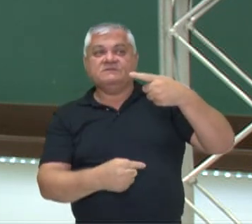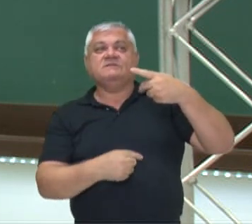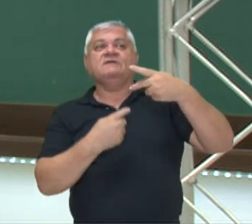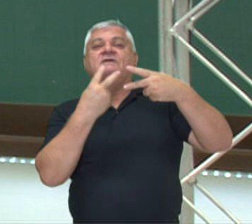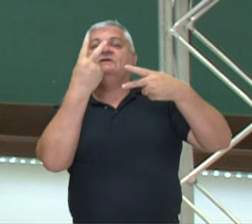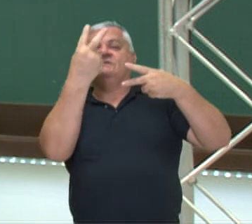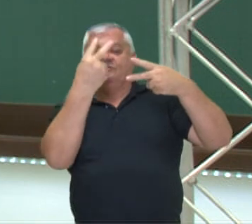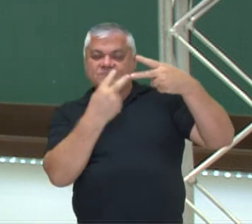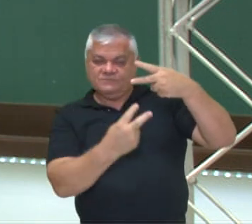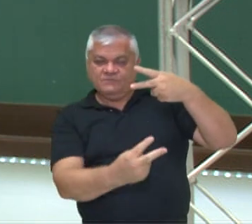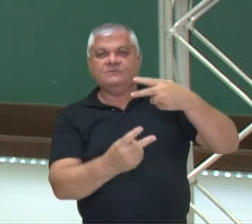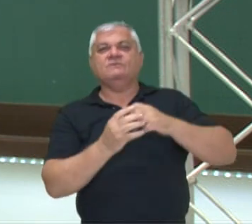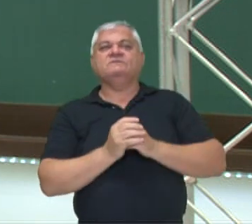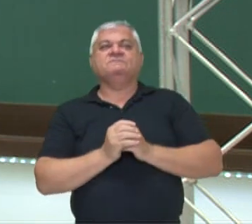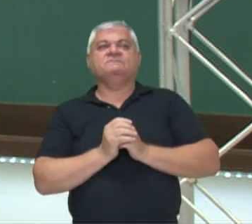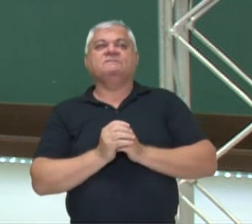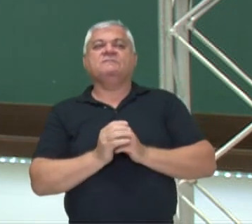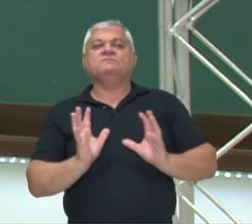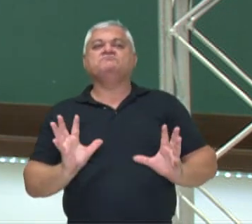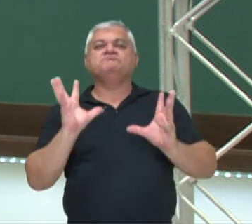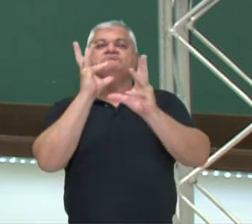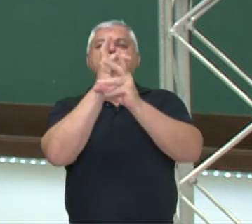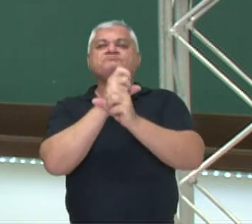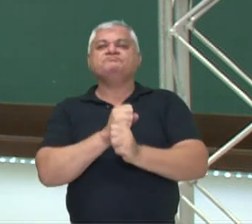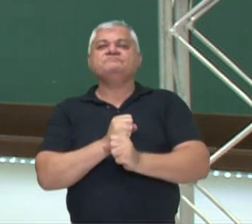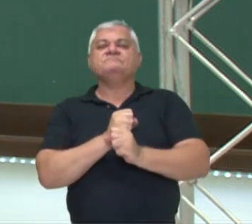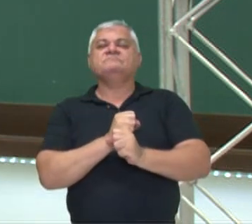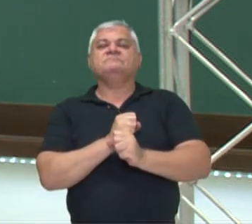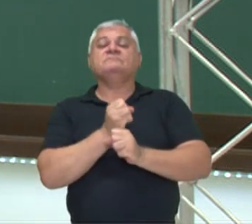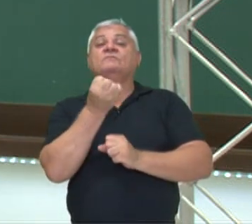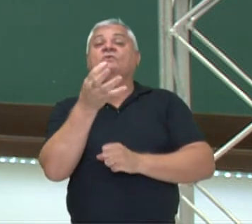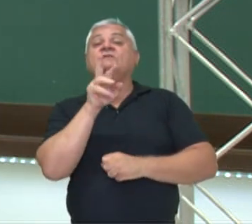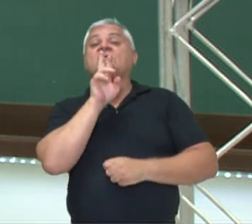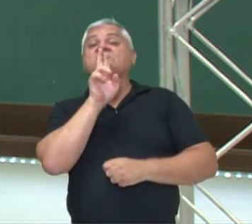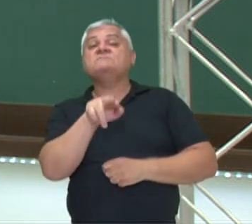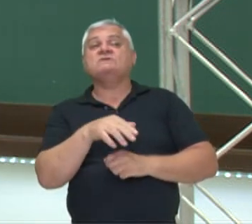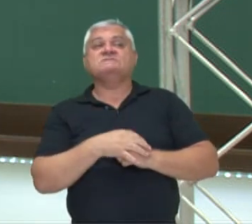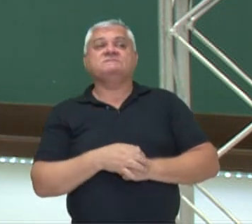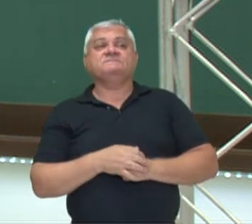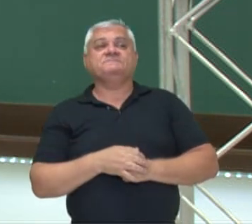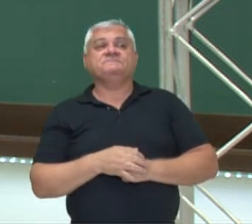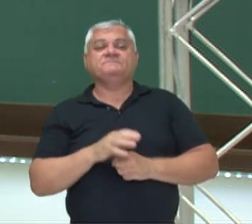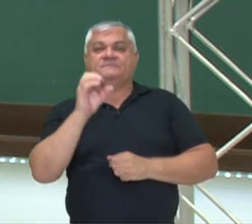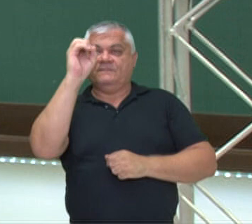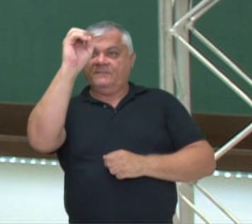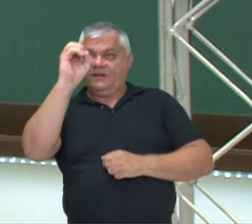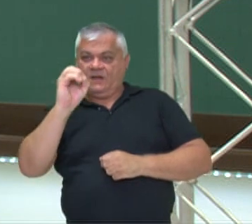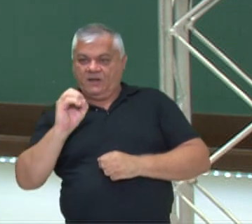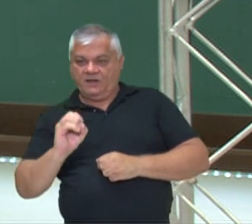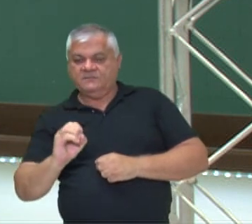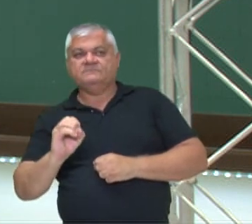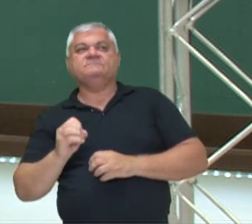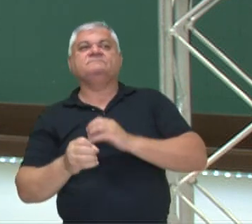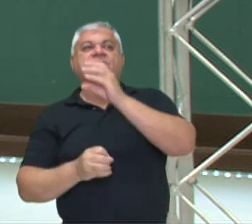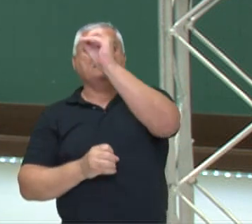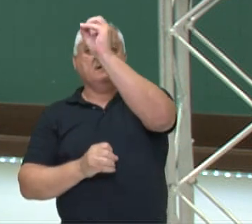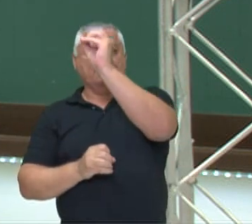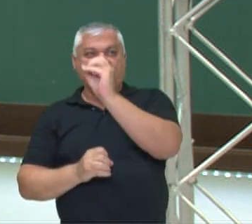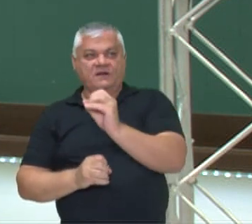2. E 1 vezes 2 é 2. Soma tudo. O que eu tenho agora? 0.